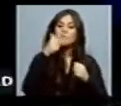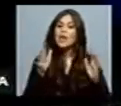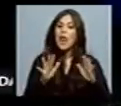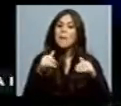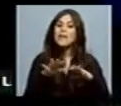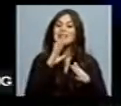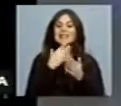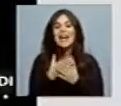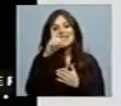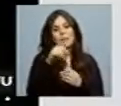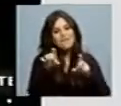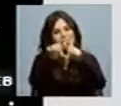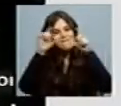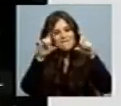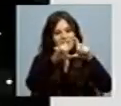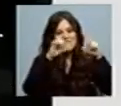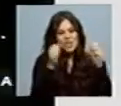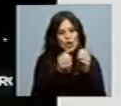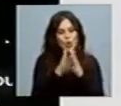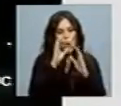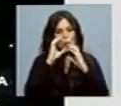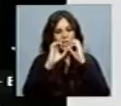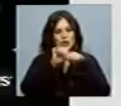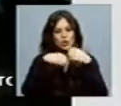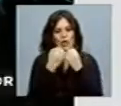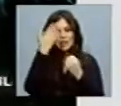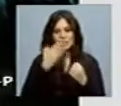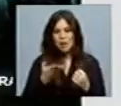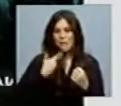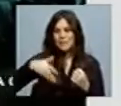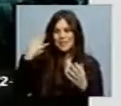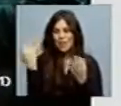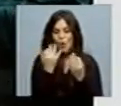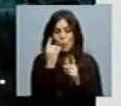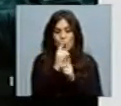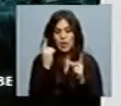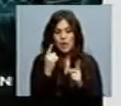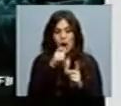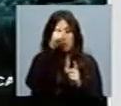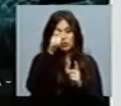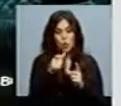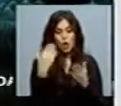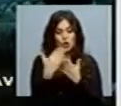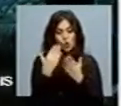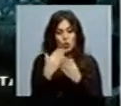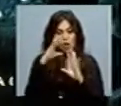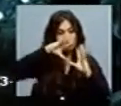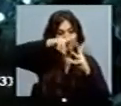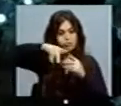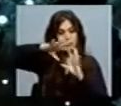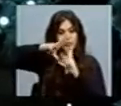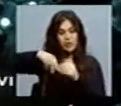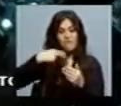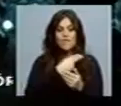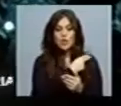fez cabeçalhos em tudo o que foi comunicação social na semana passada. E isto porque um astrónomo chamado Larry Molnar, da Faculdade de